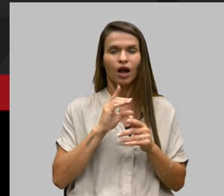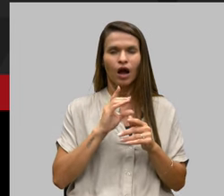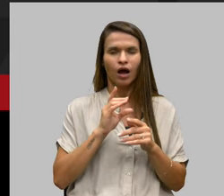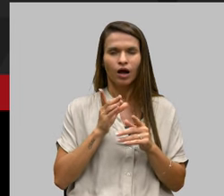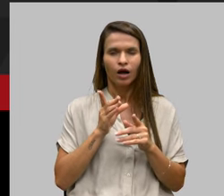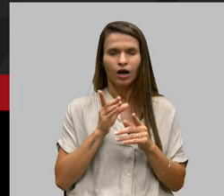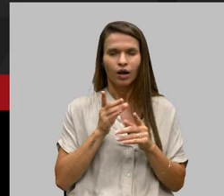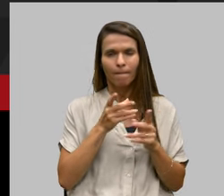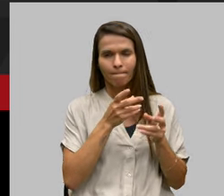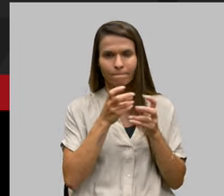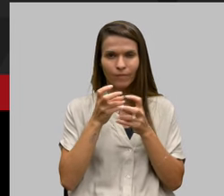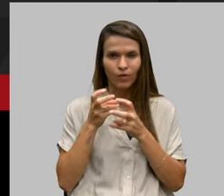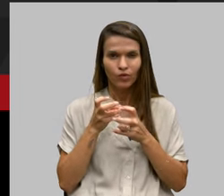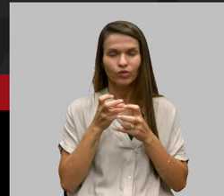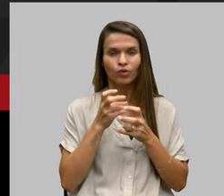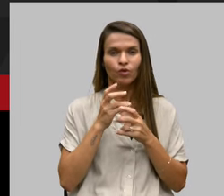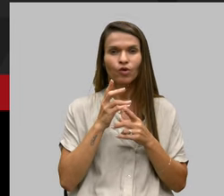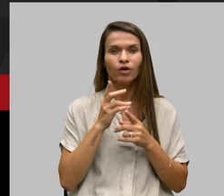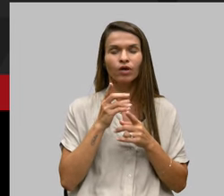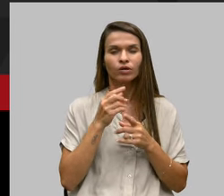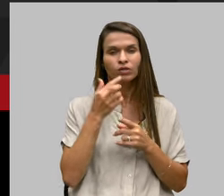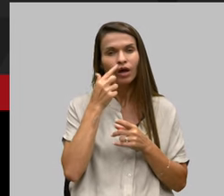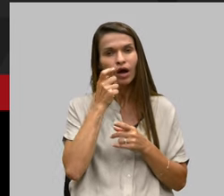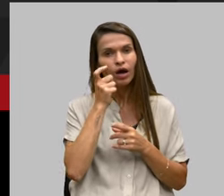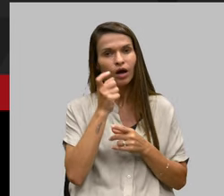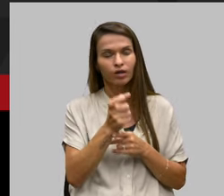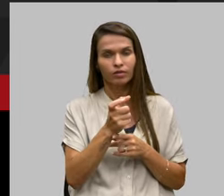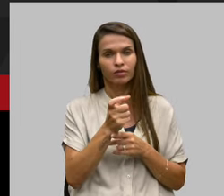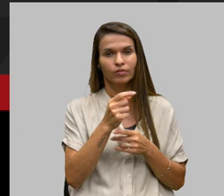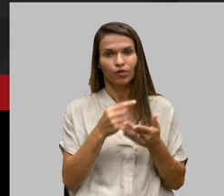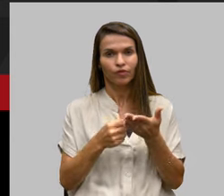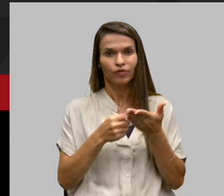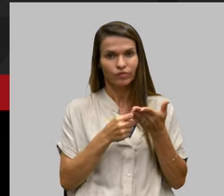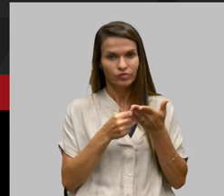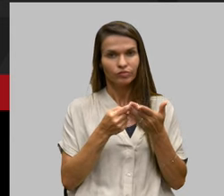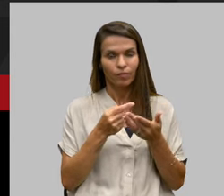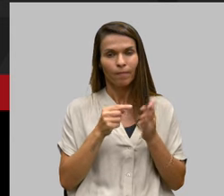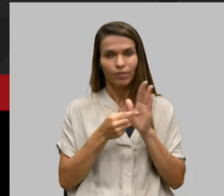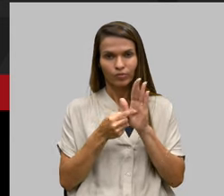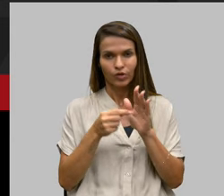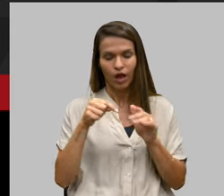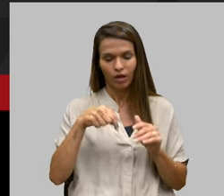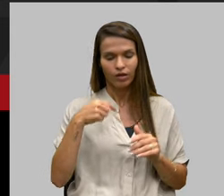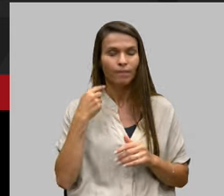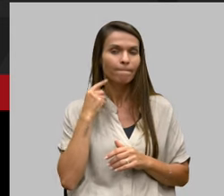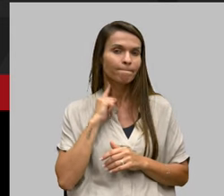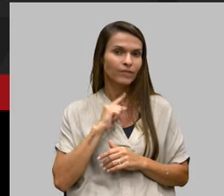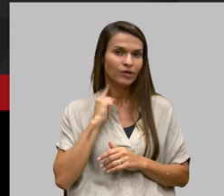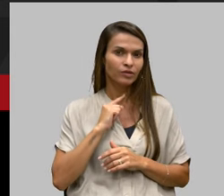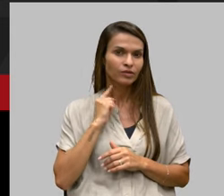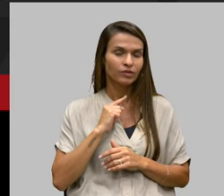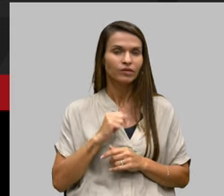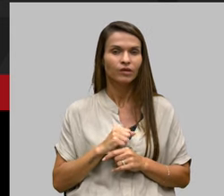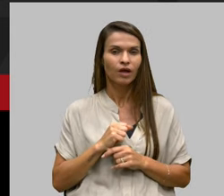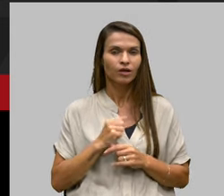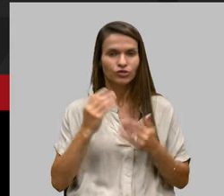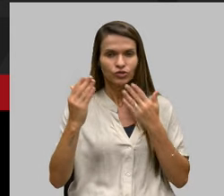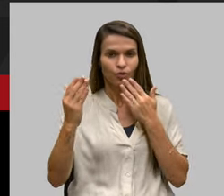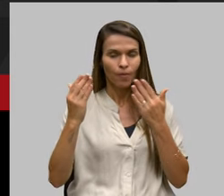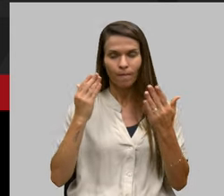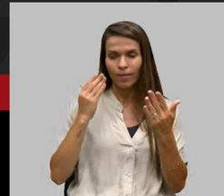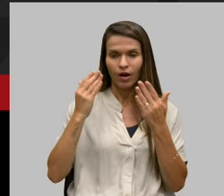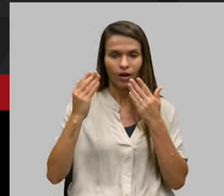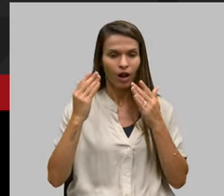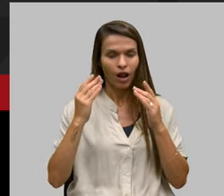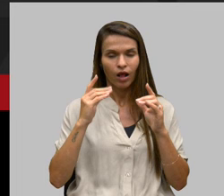o que me chamou atenção e foi interessante esse convite para trazer isso eh especialmente aqui em Minas É porque quando a gente compara a alíquota